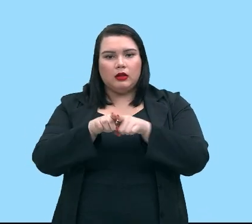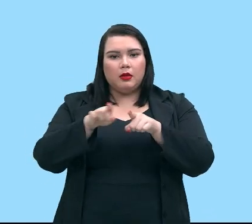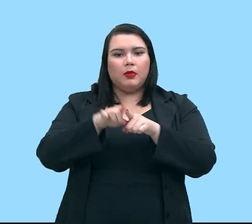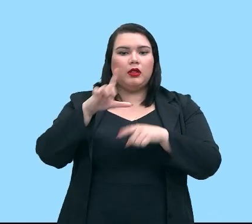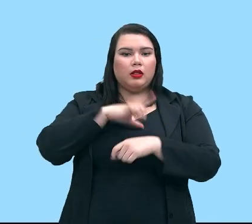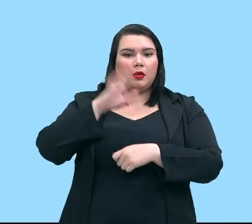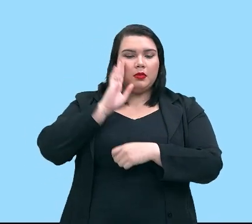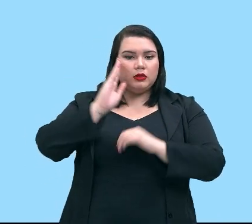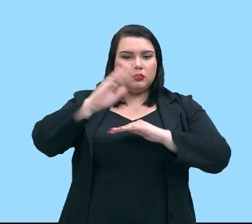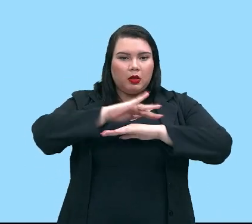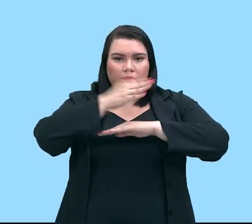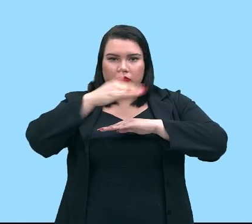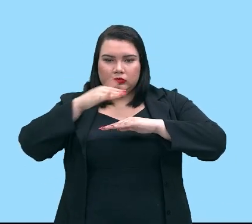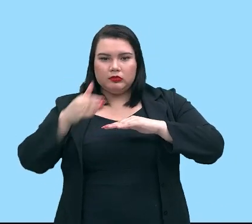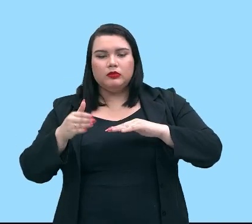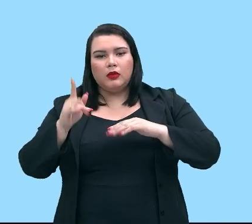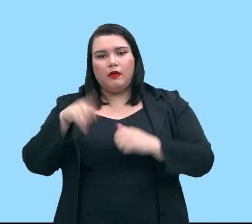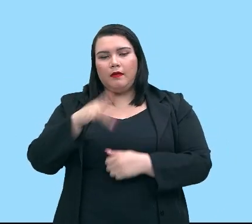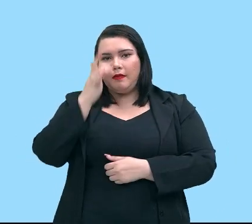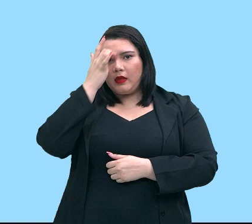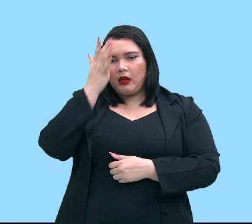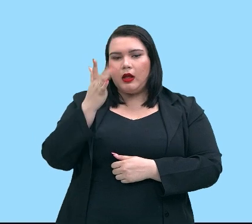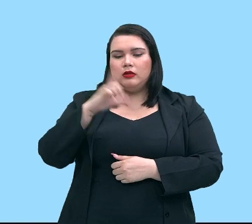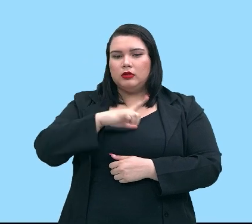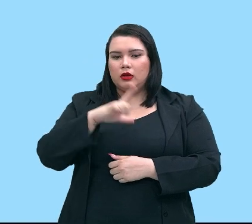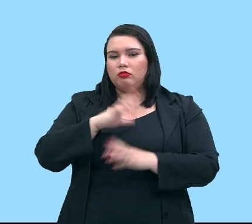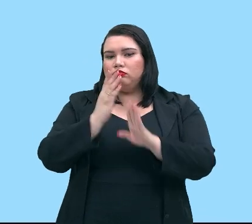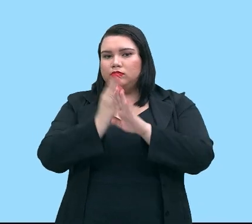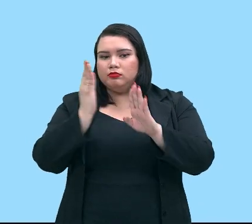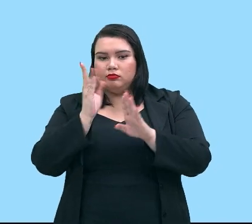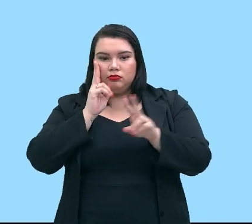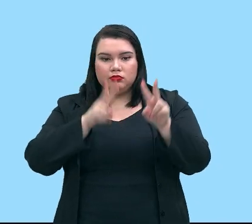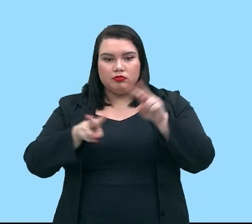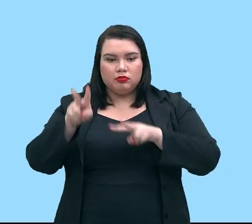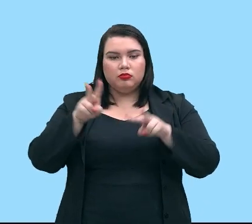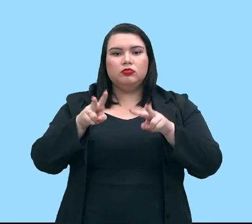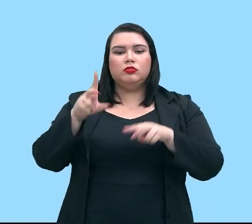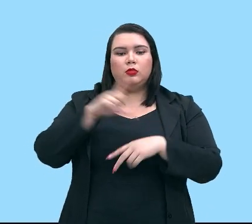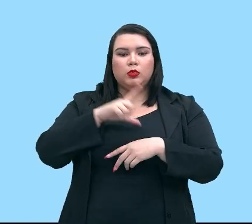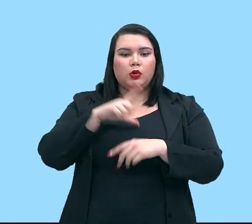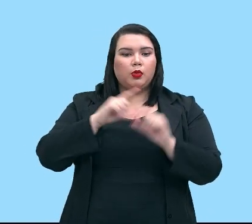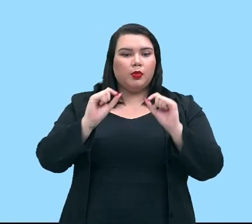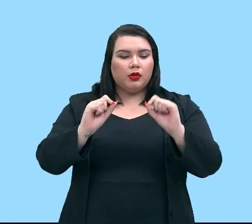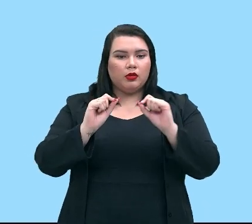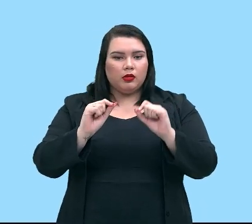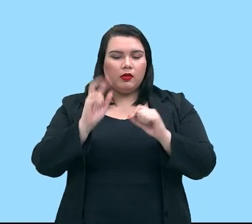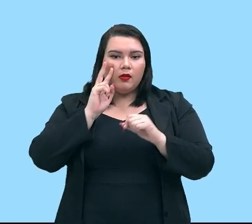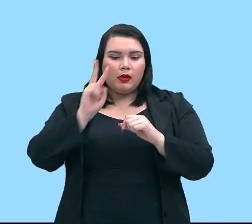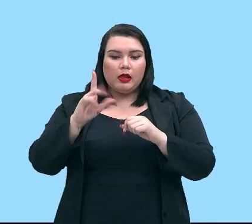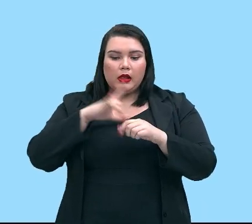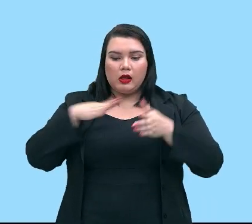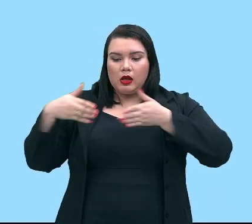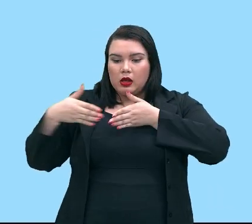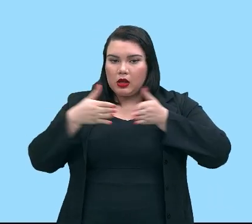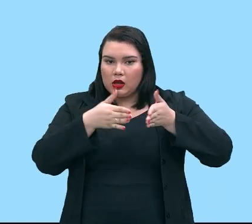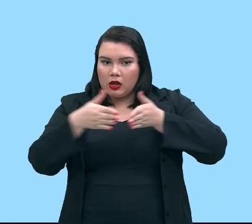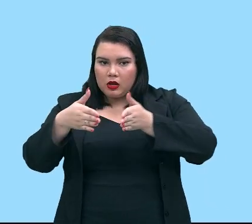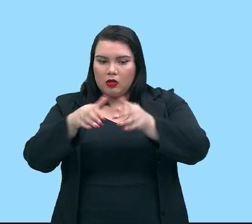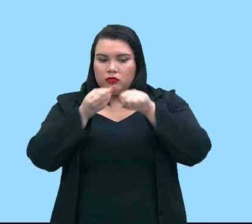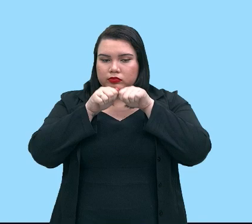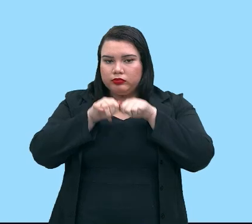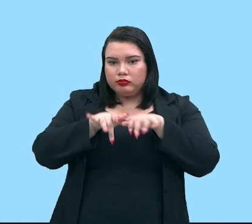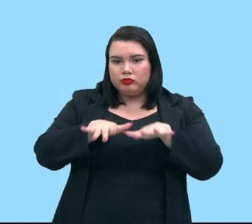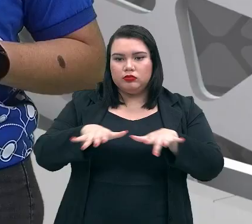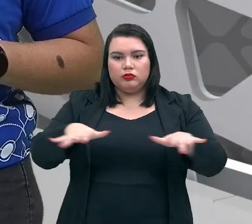declividade. As margens são facilmente erodidas e os rios transportam sedimentos que obstruem a corrente e se